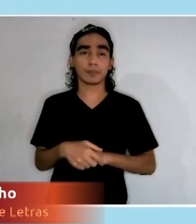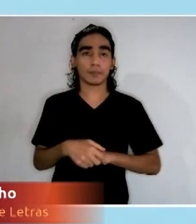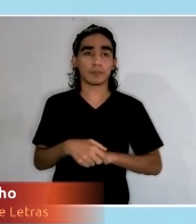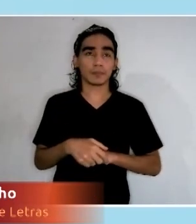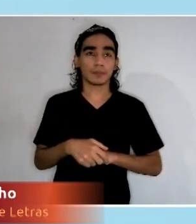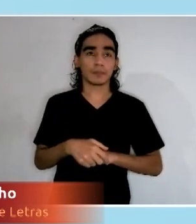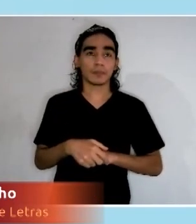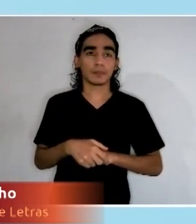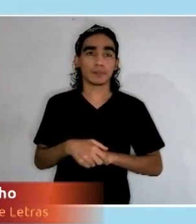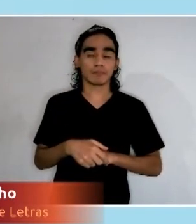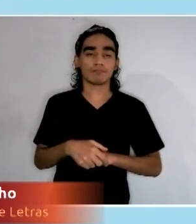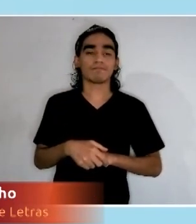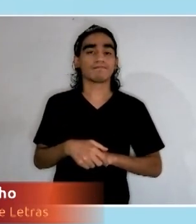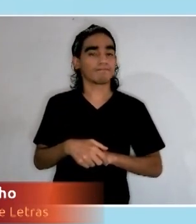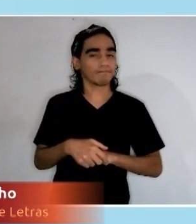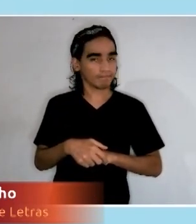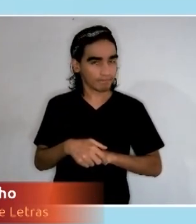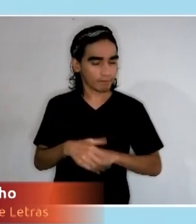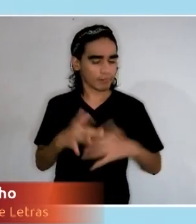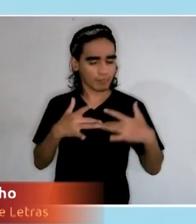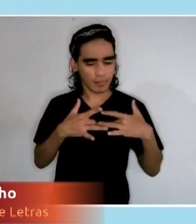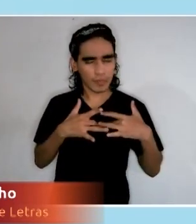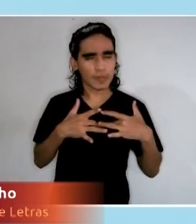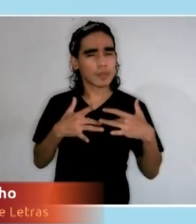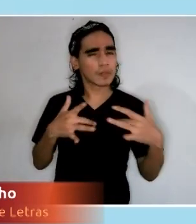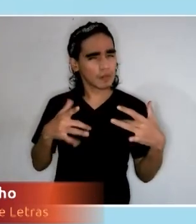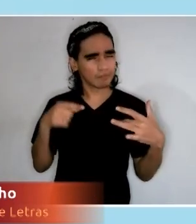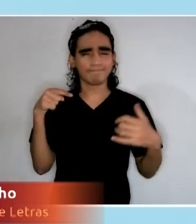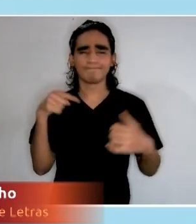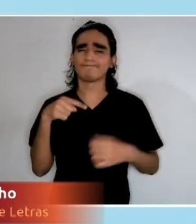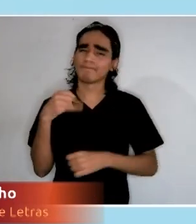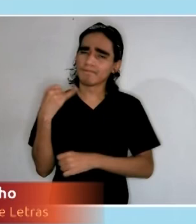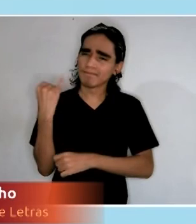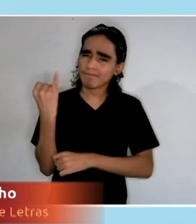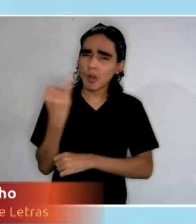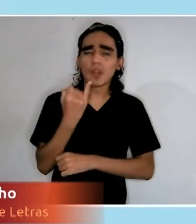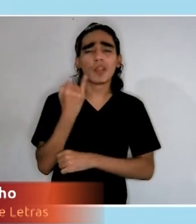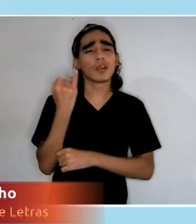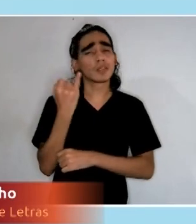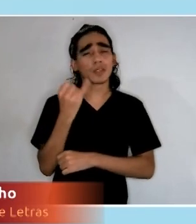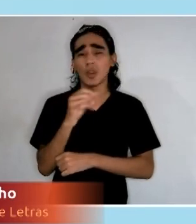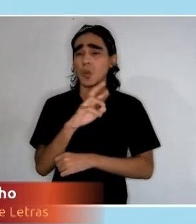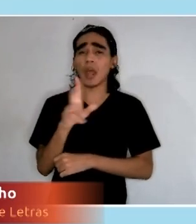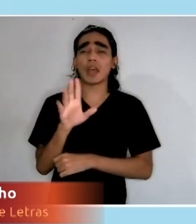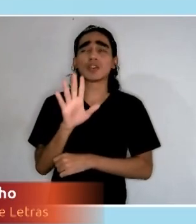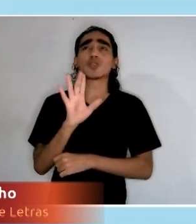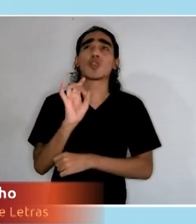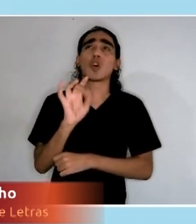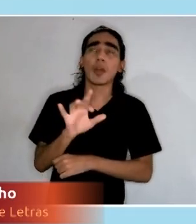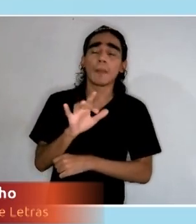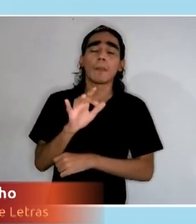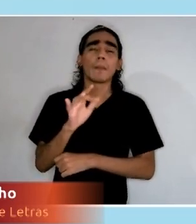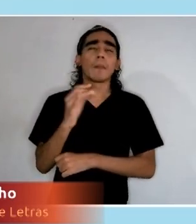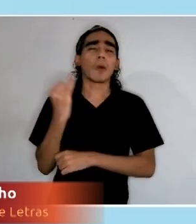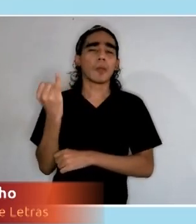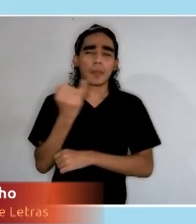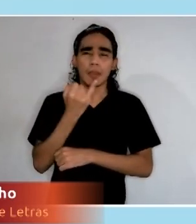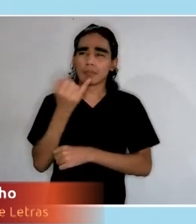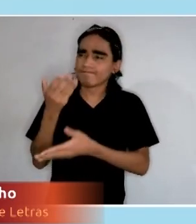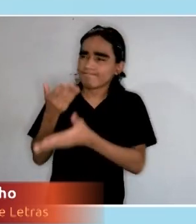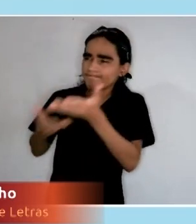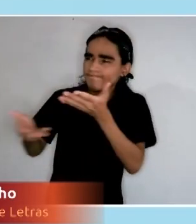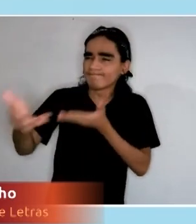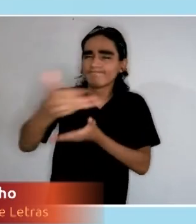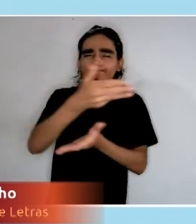Olha, eu acho que a solidariedade é extremamente importante, não só importante para ajuda mútua, como a gente diz, mas também